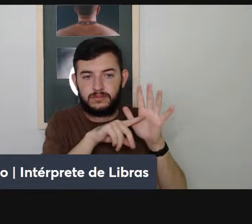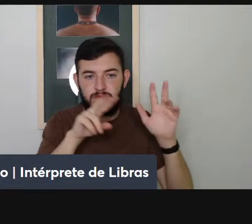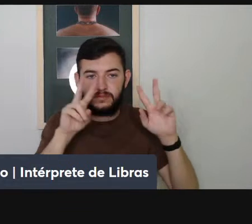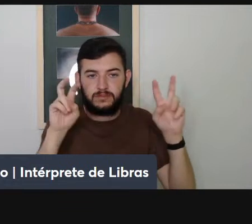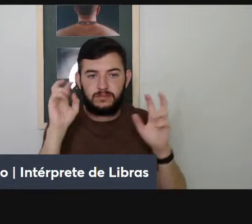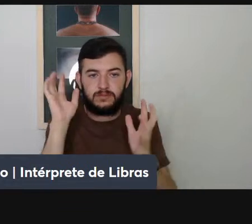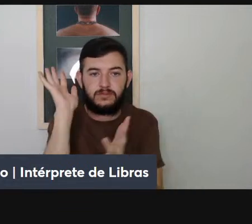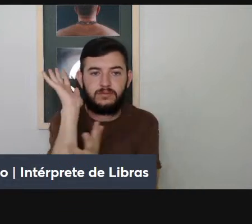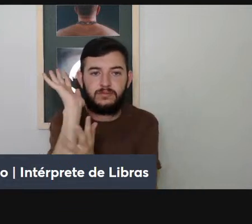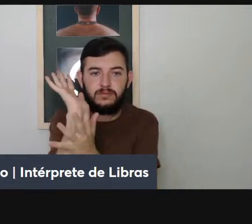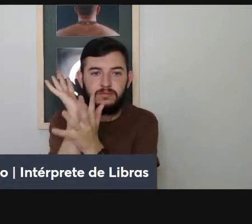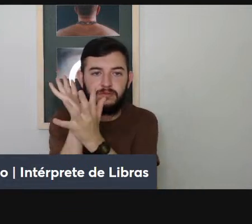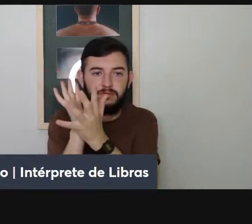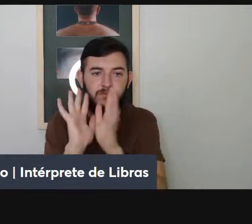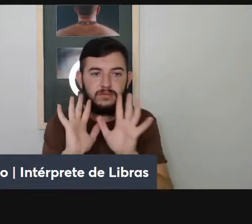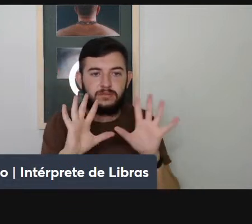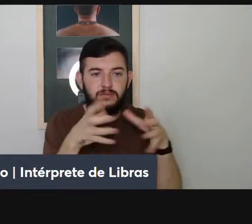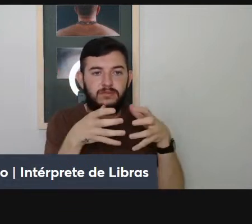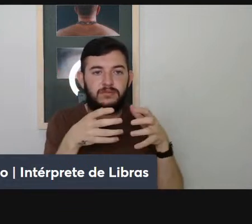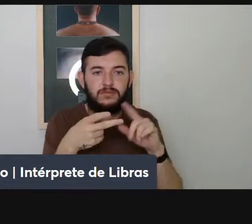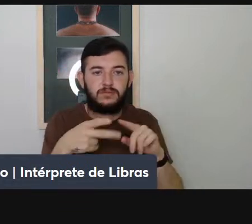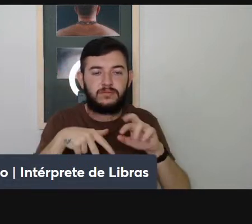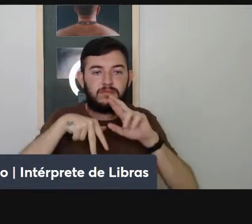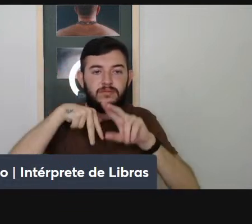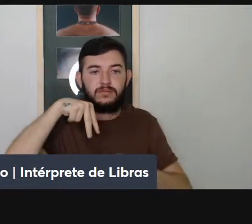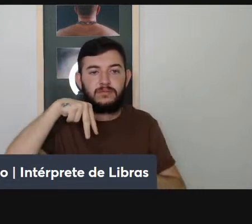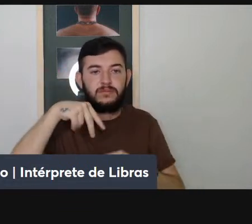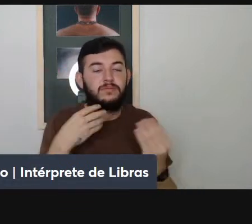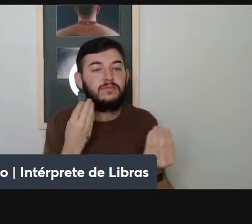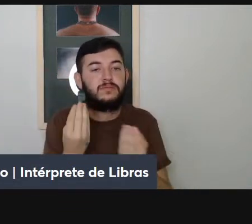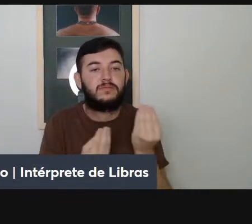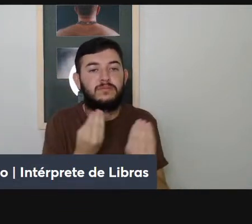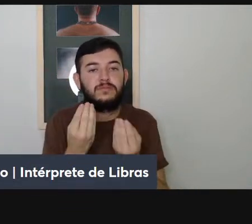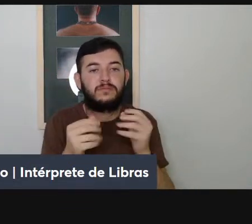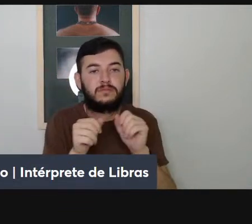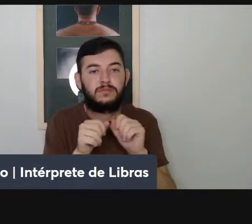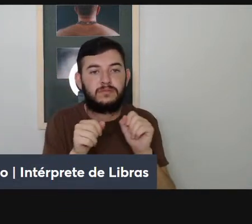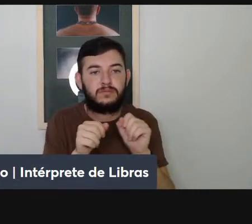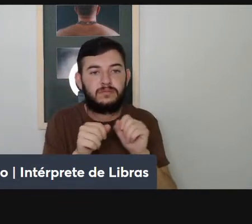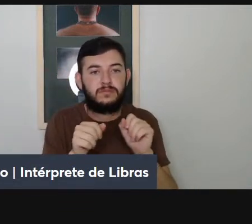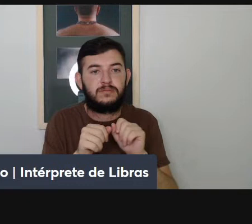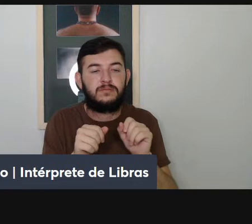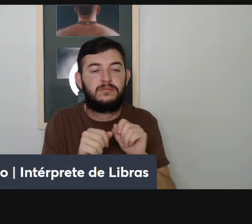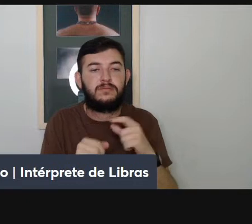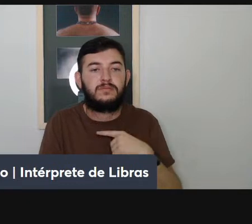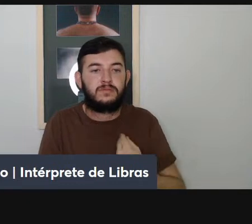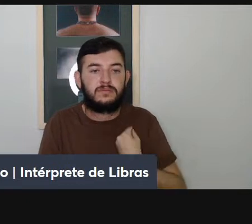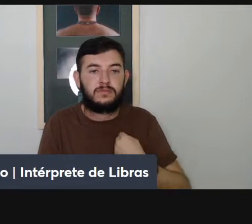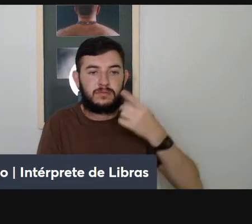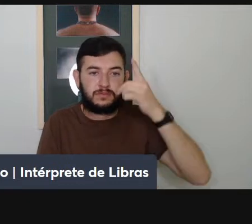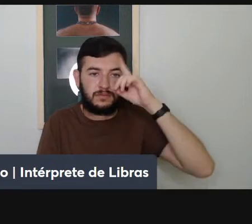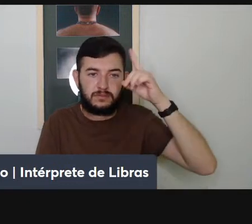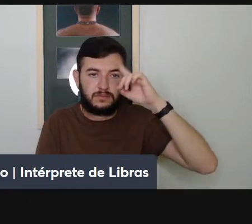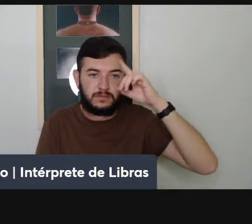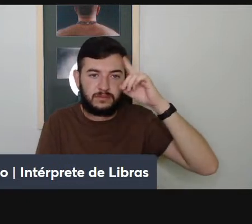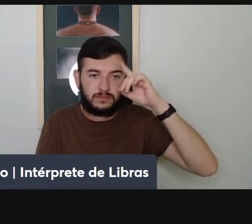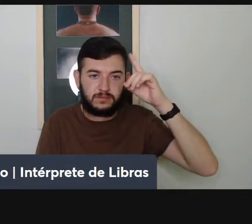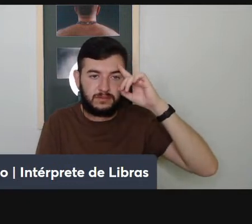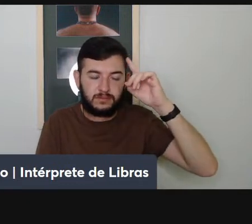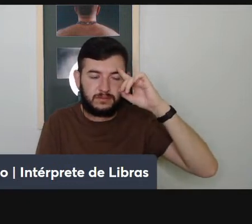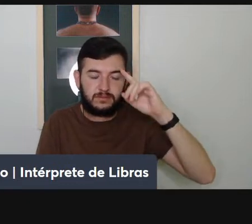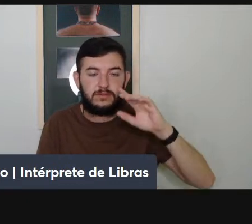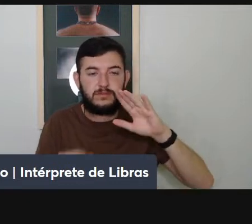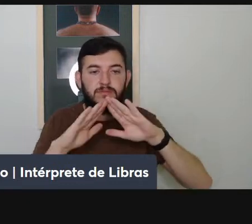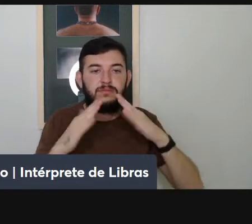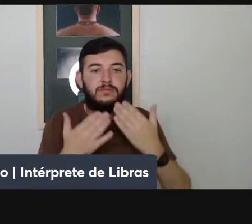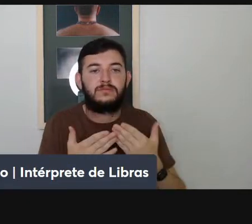classe, gênero, e como que elas são feitas e refeitas na vida cotidiana das escolas, né?